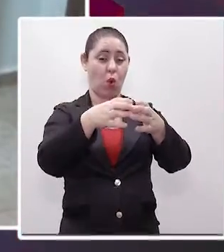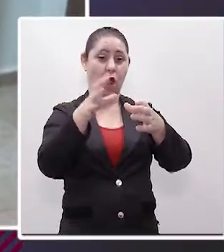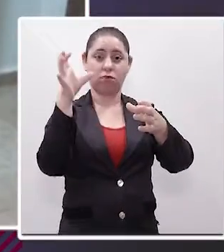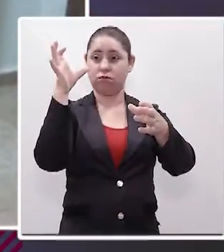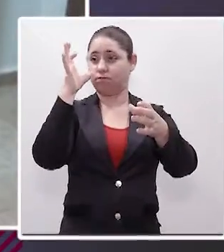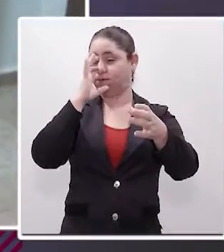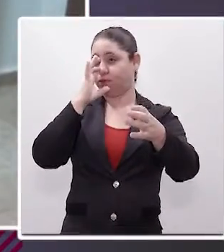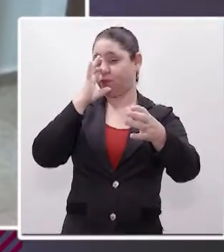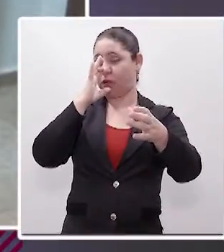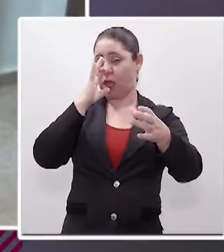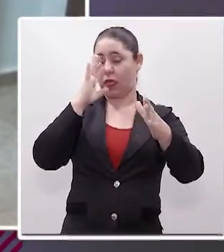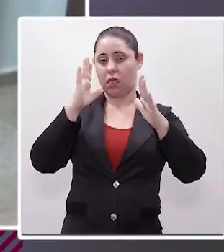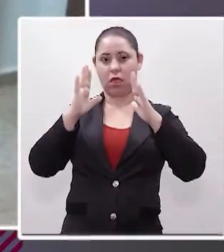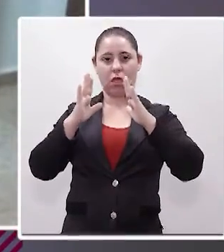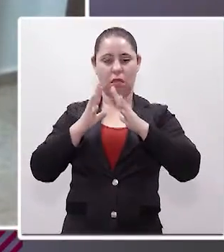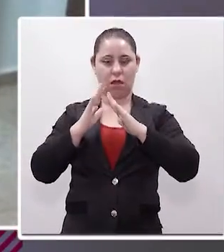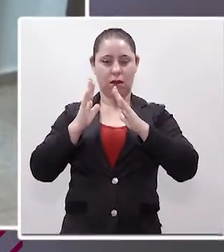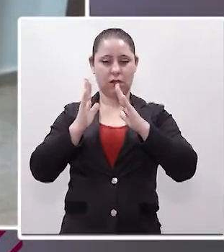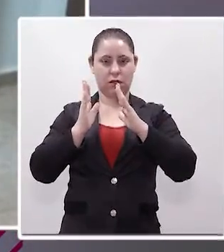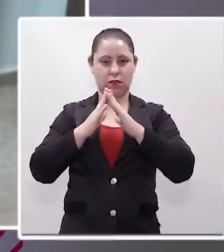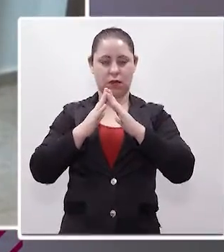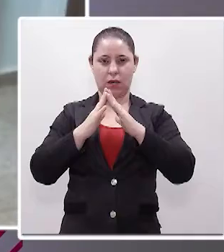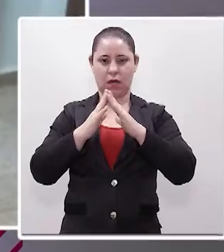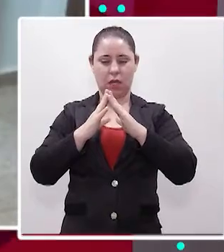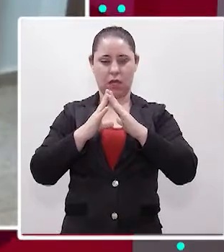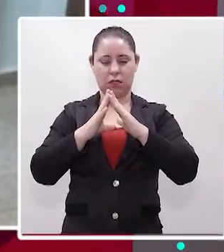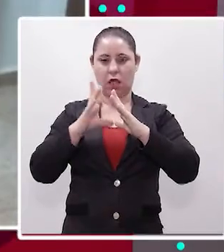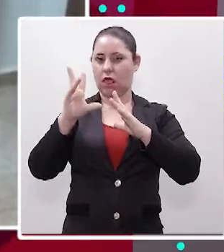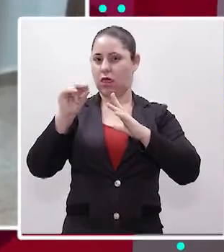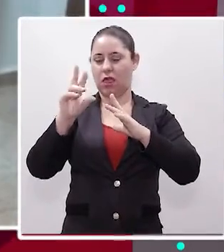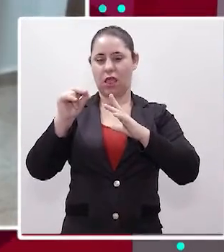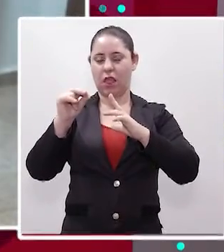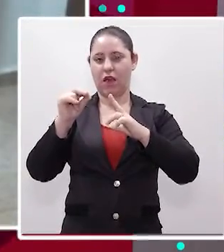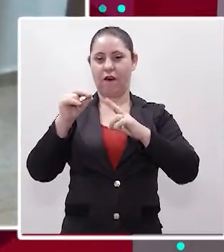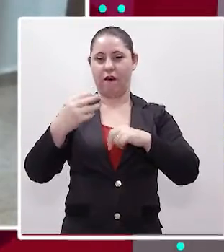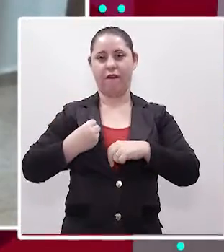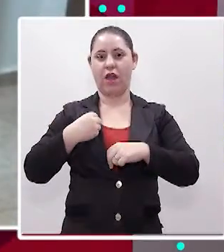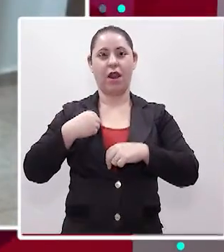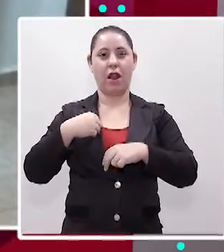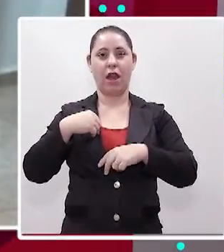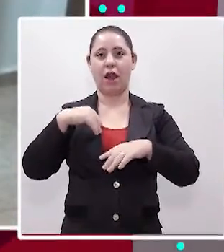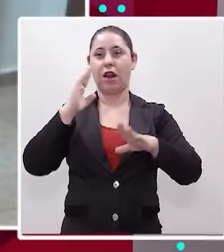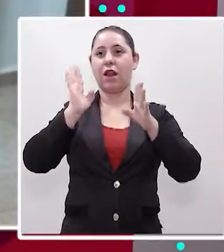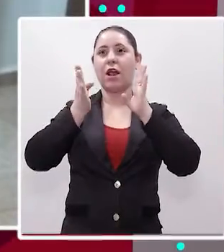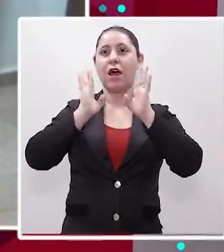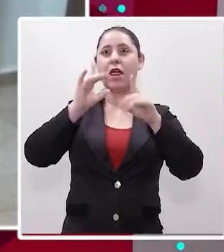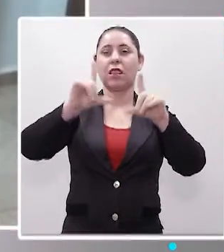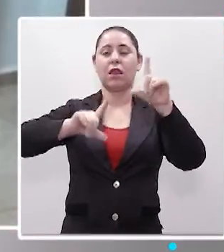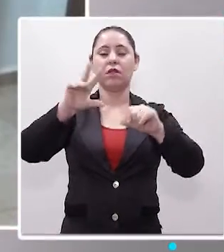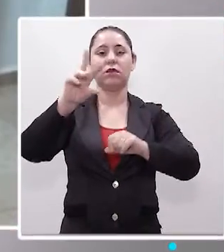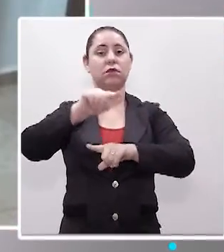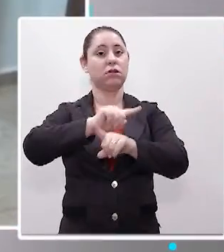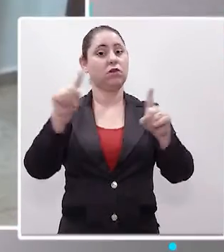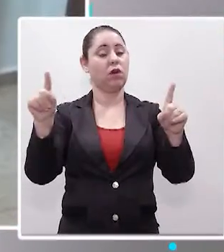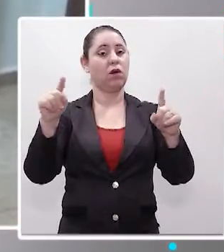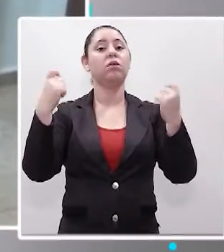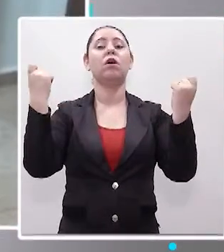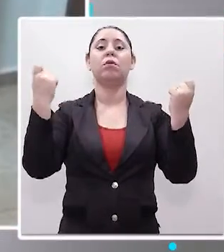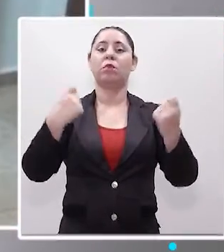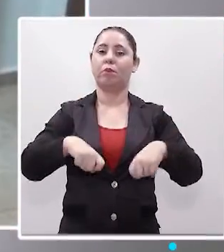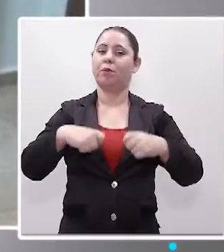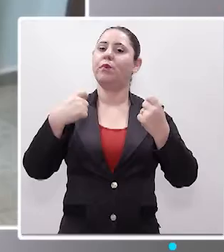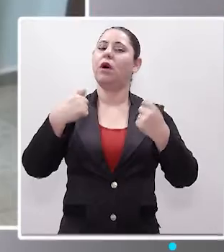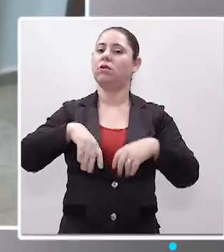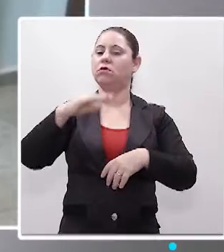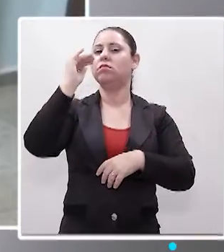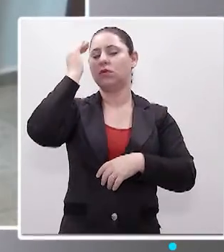de alunos que assiste lá em casa em tempo real, né? Não é reality show da sala de aula. Então, é